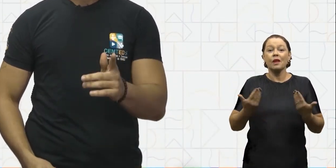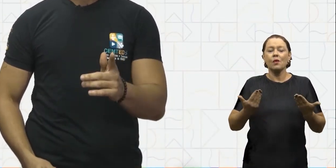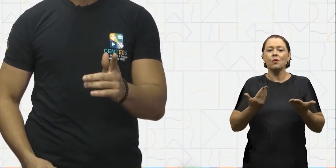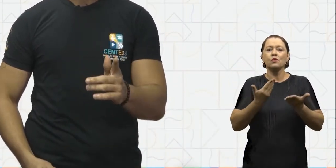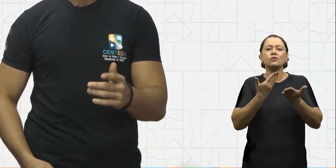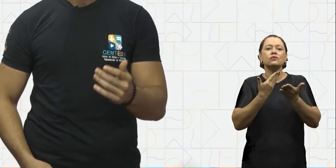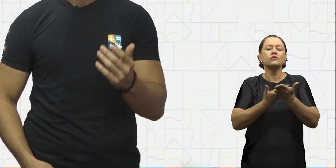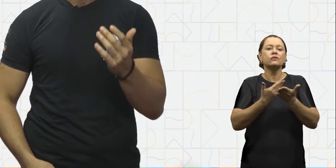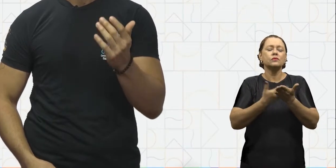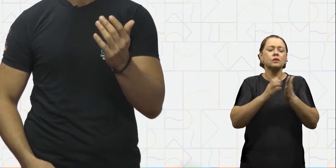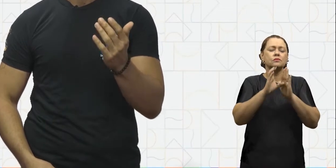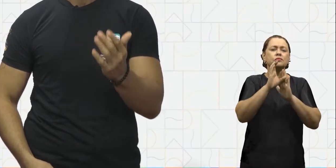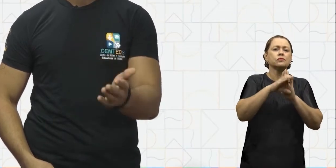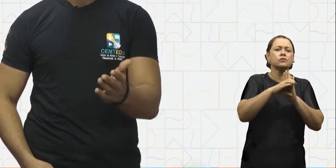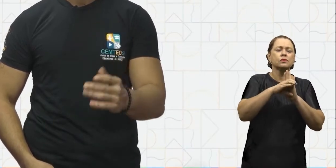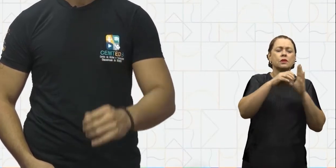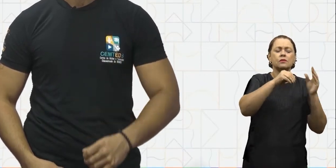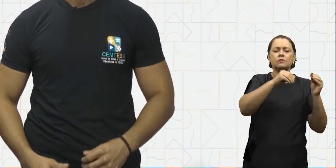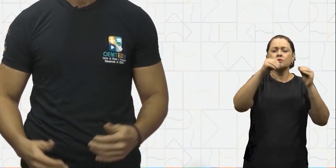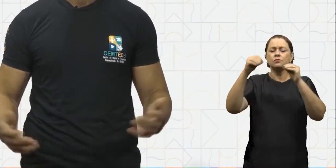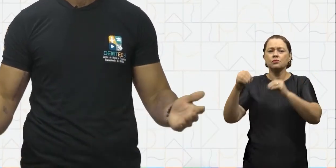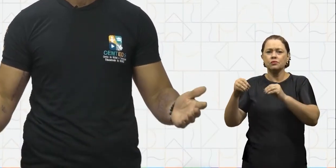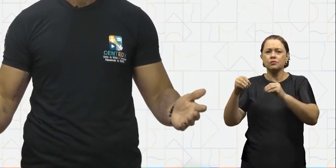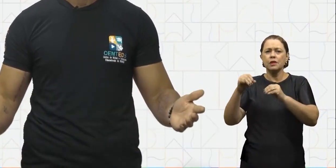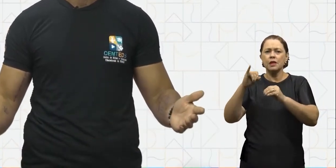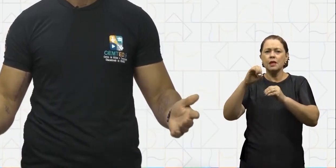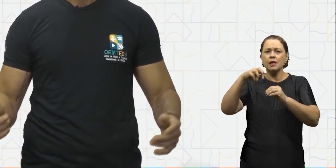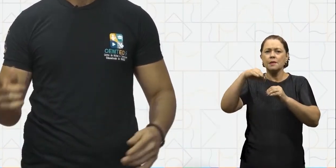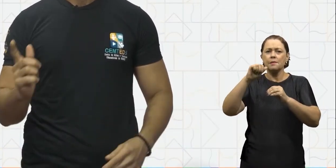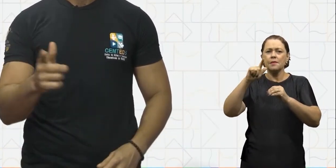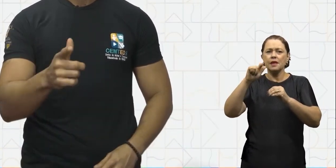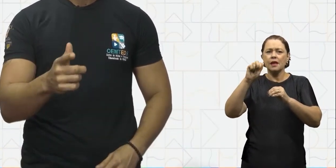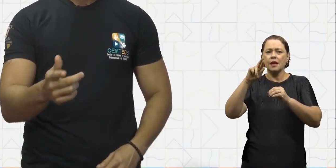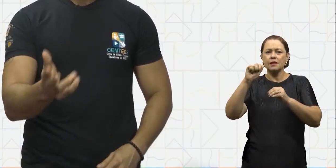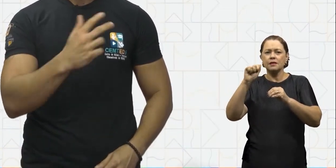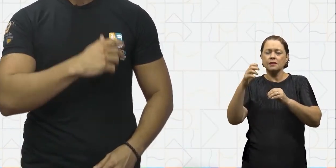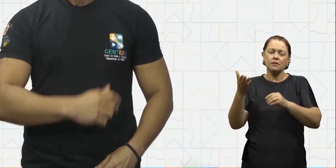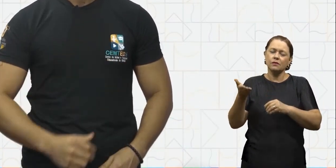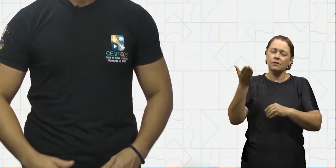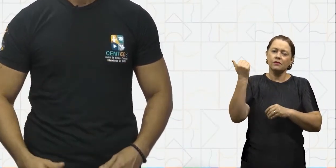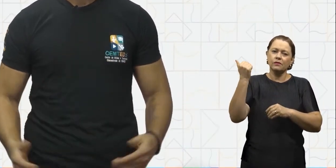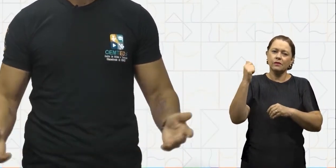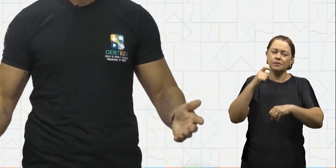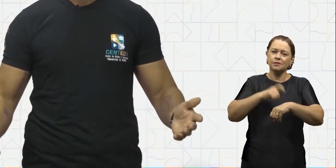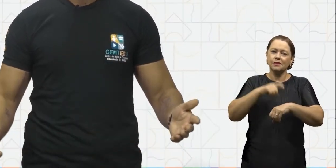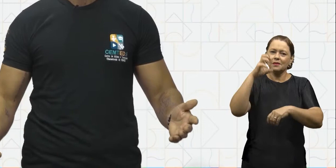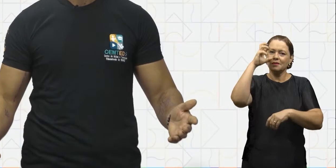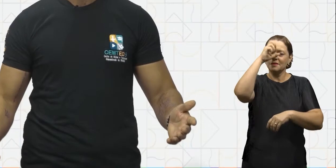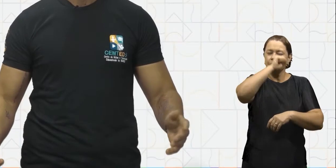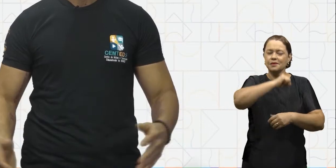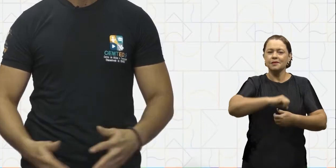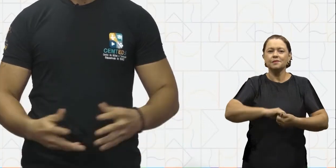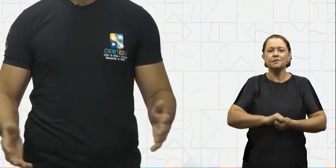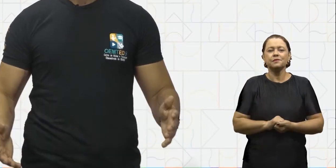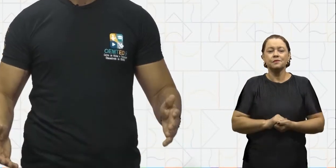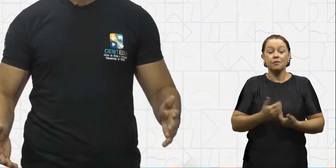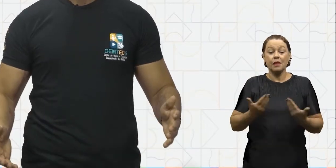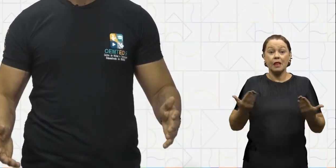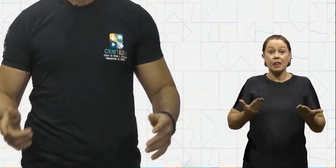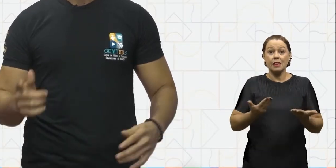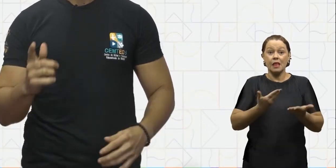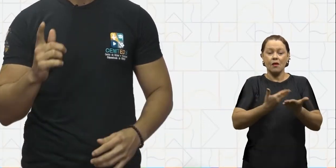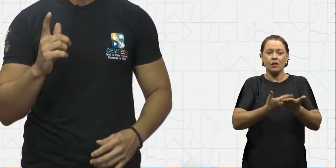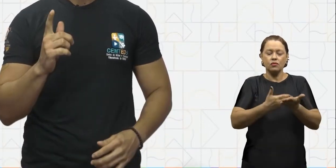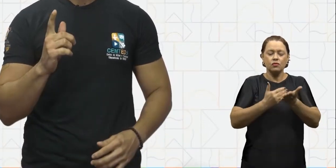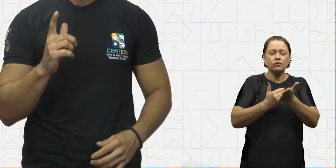iremos estudar sobre conceito de migração e imigração. Então, vamos lá para a nossa hora de aprender. Nessa aula de